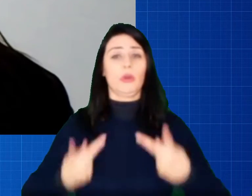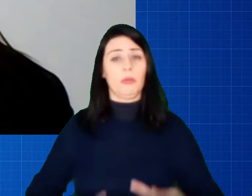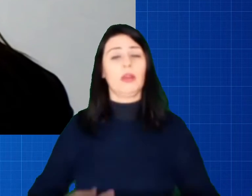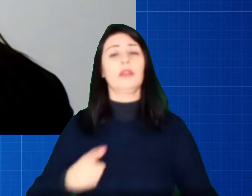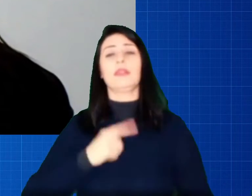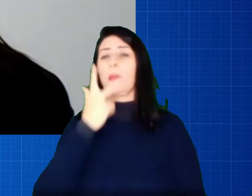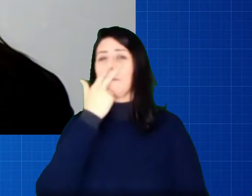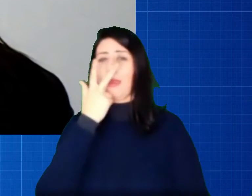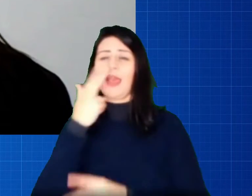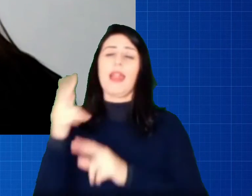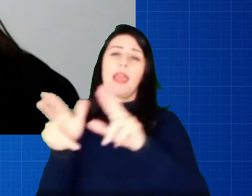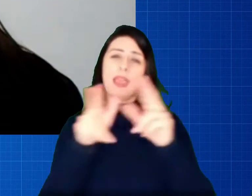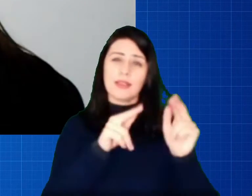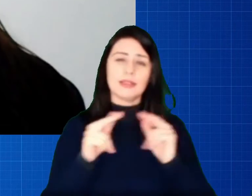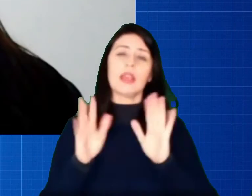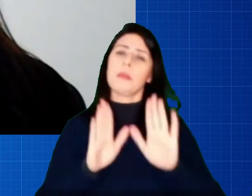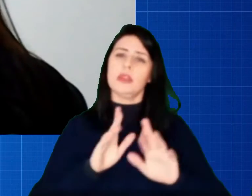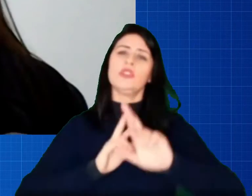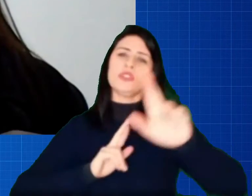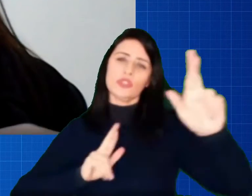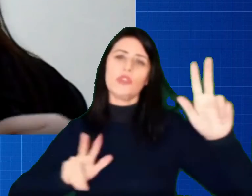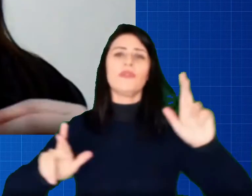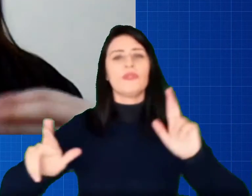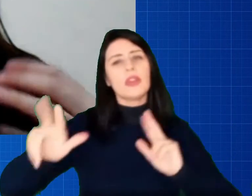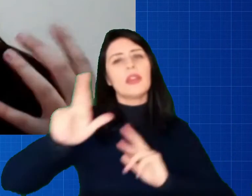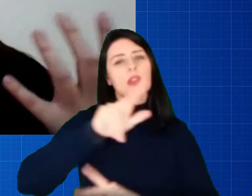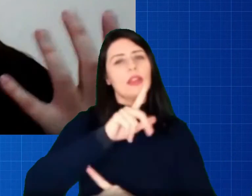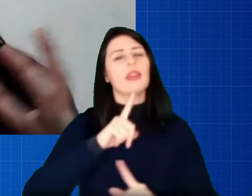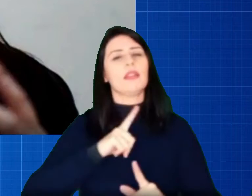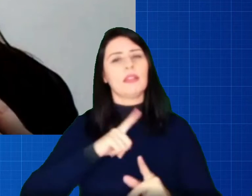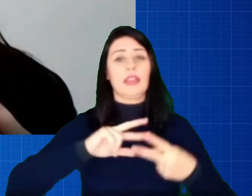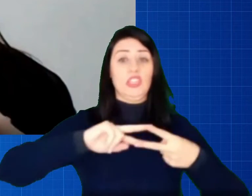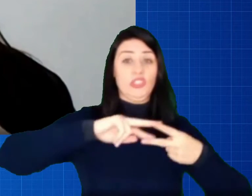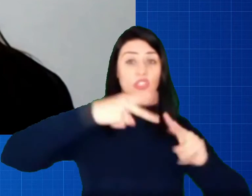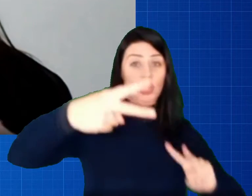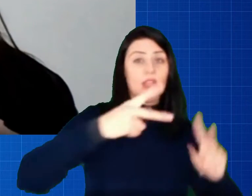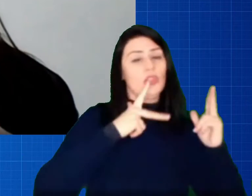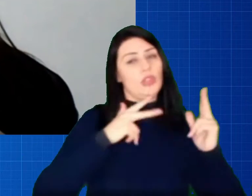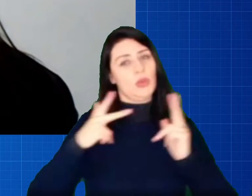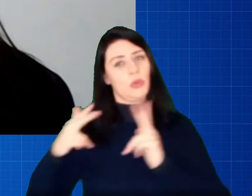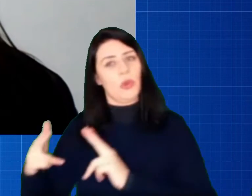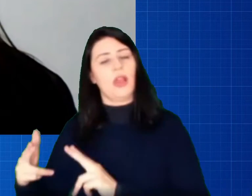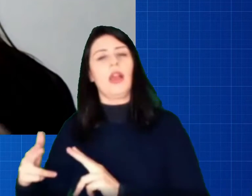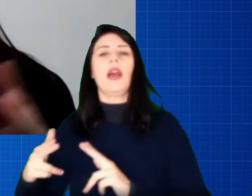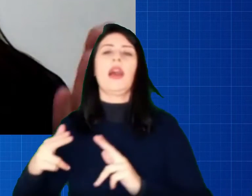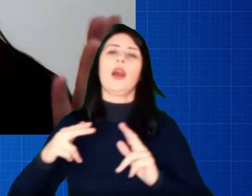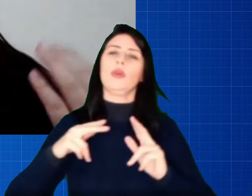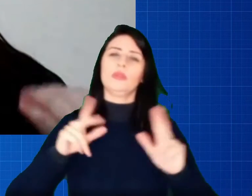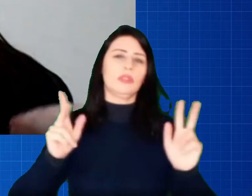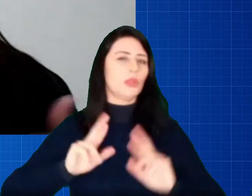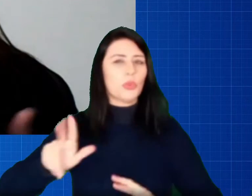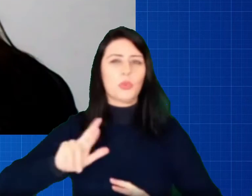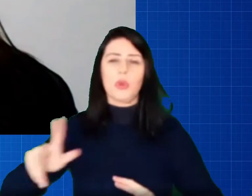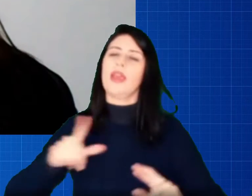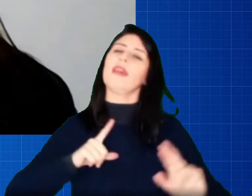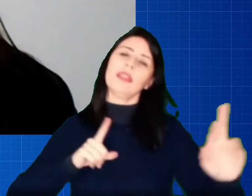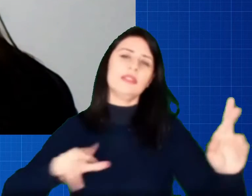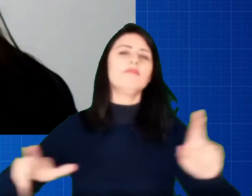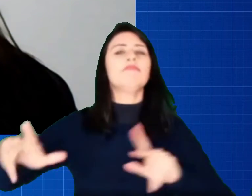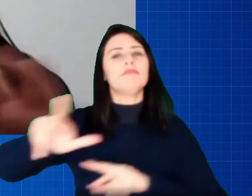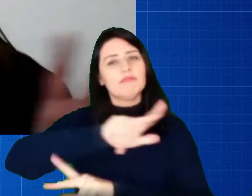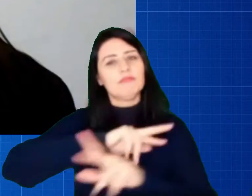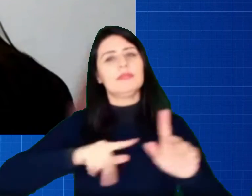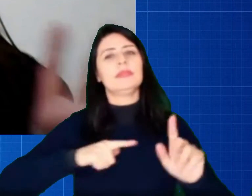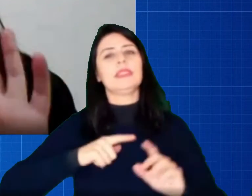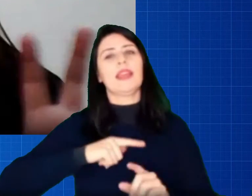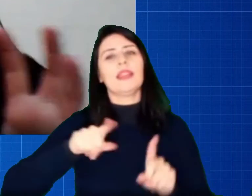relação um pouco de ciências também, né? Somos seres humanos, somos muito parecidos, mas somos diferentes. Nós temos as mesmas composições, mas